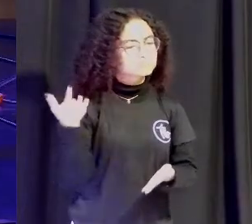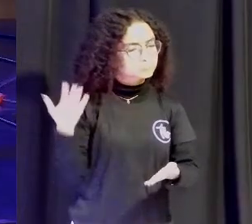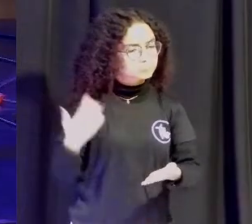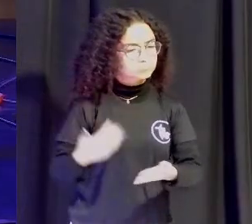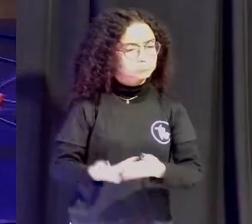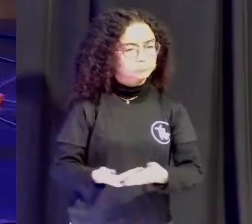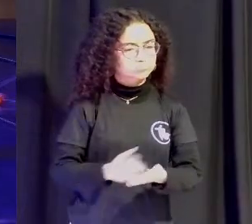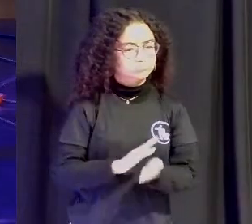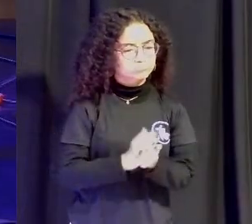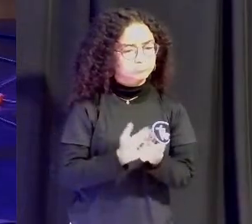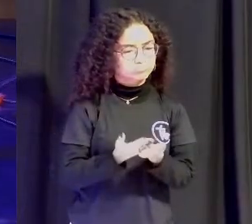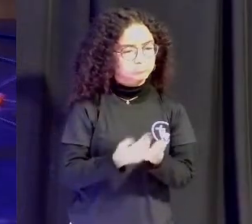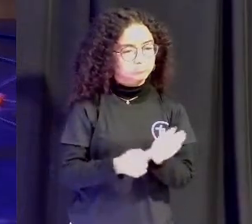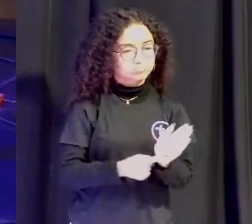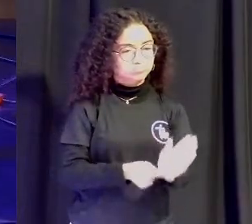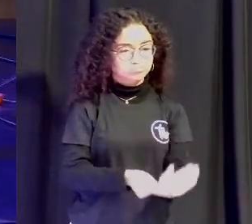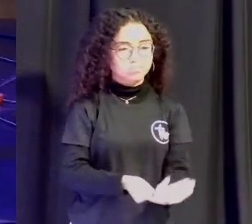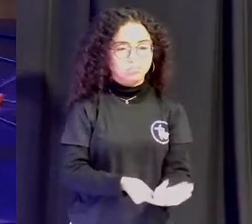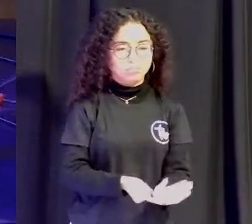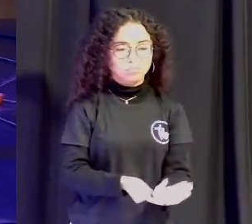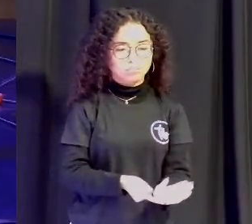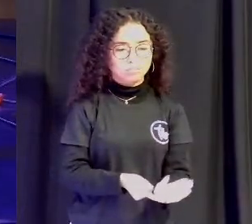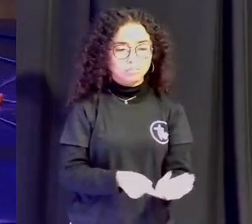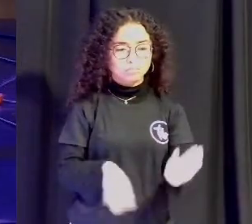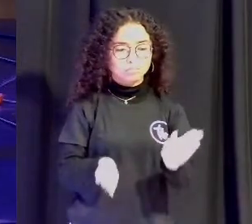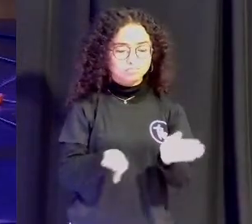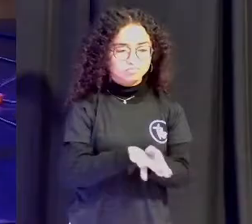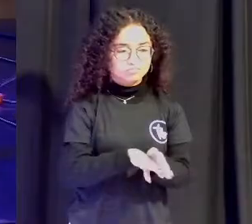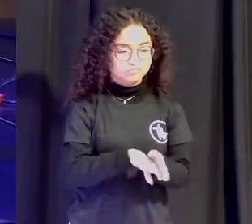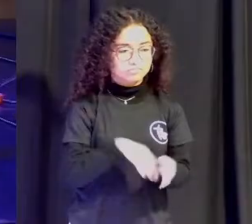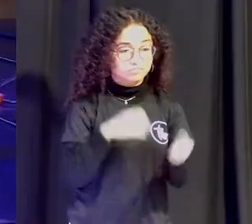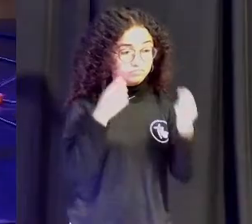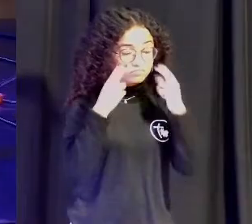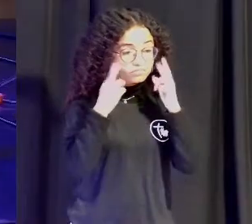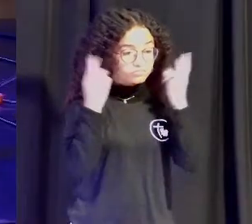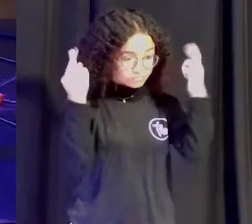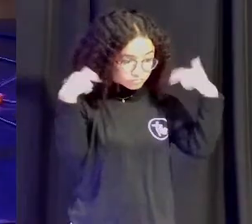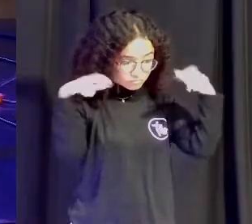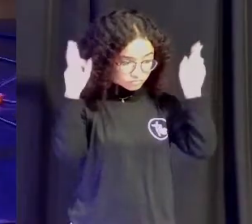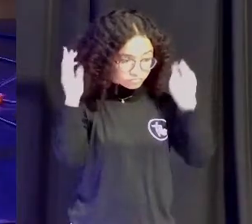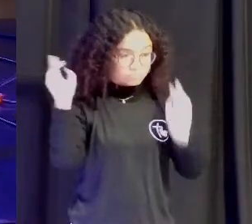bíblica, apontando até que o Cordeiro de Deus veio.